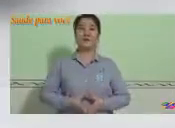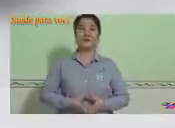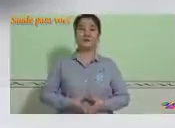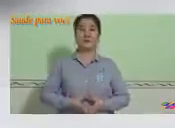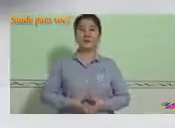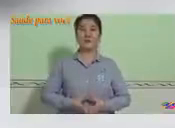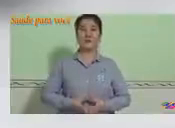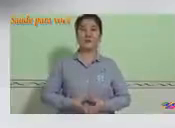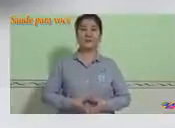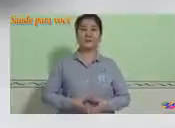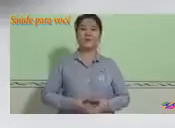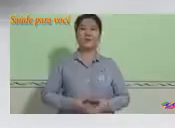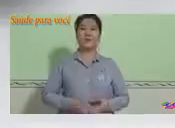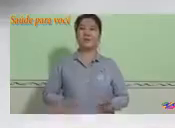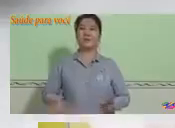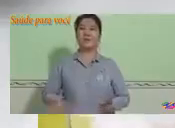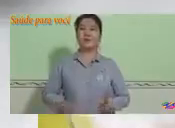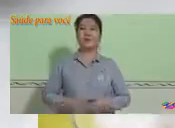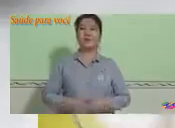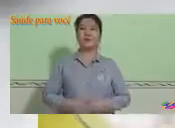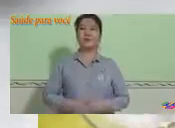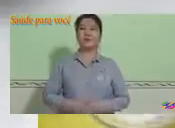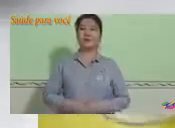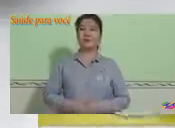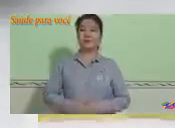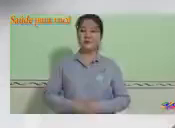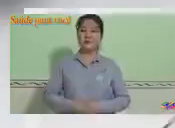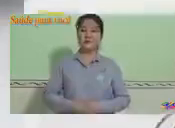AL é acento agudo, MDISSO é acento agudo,